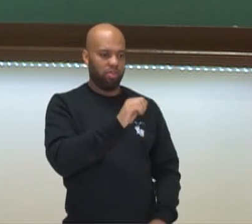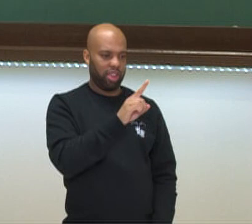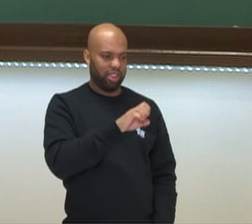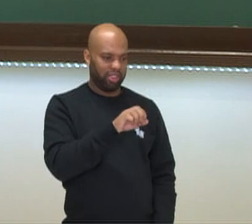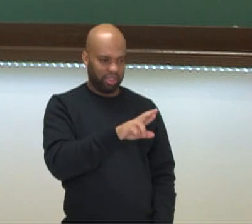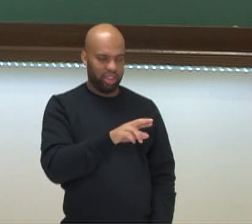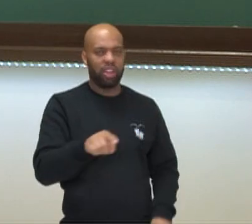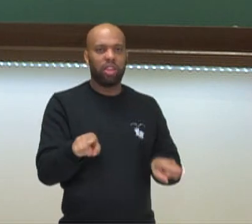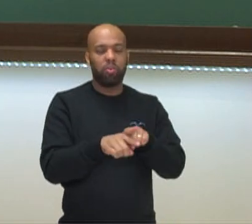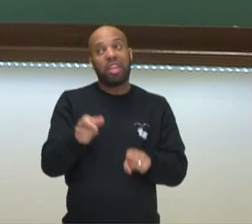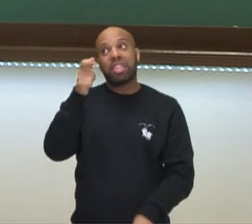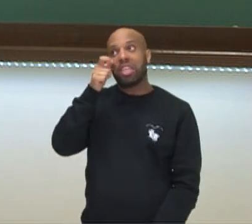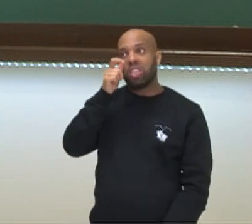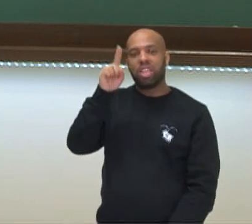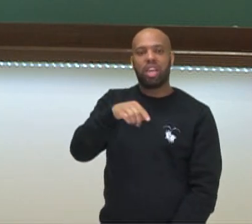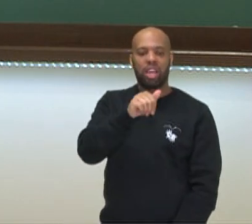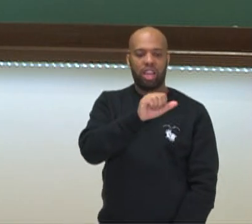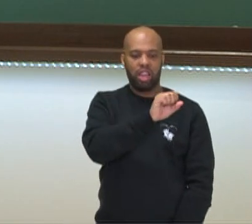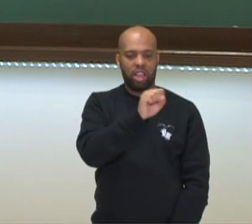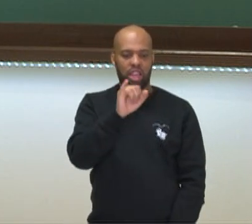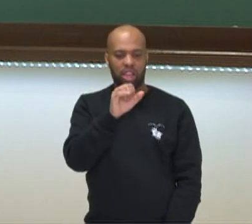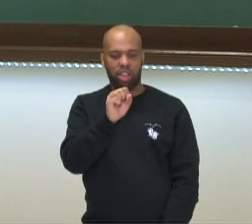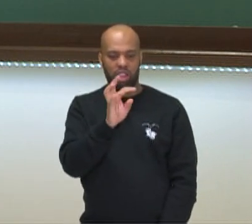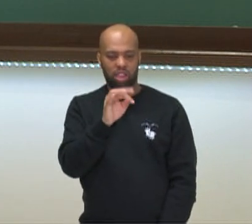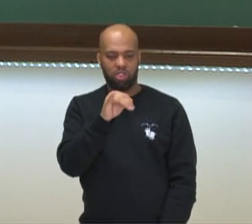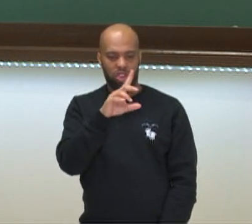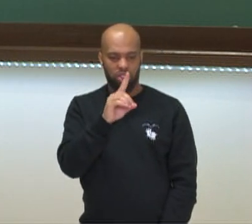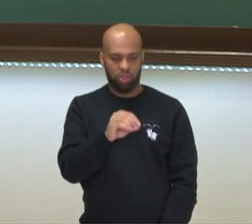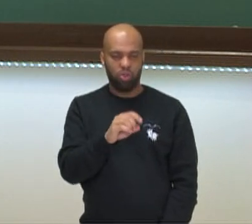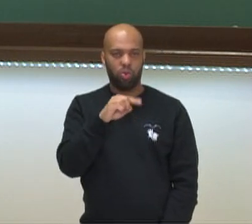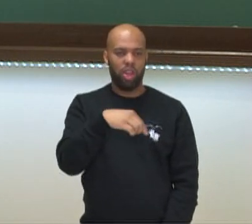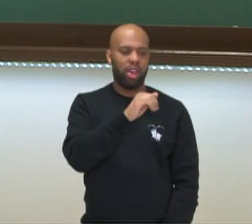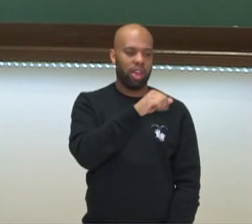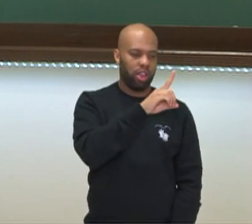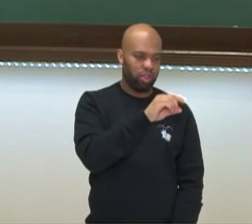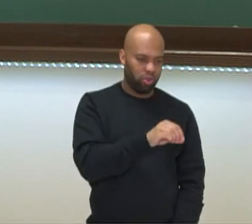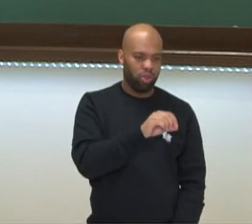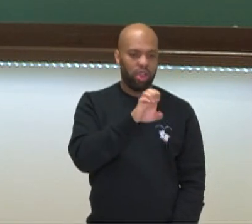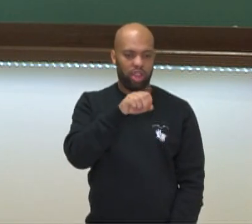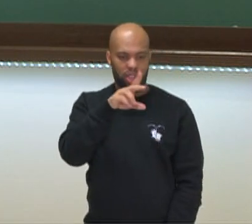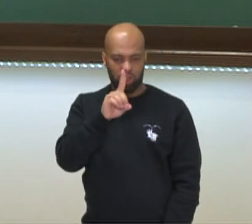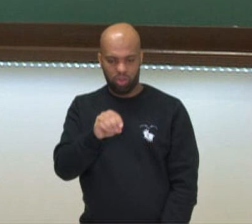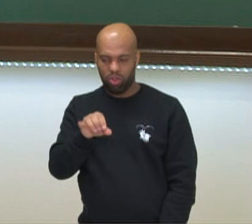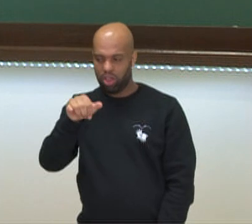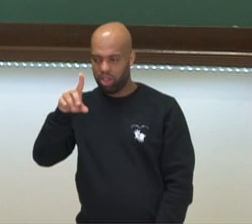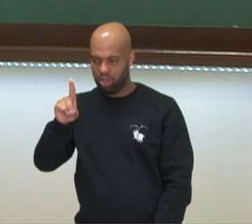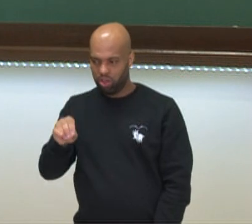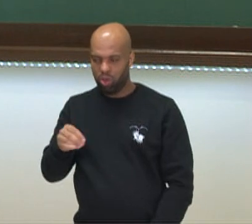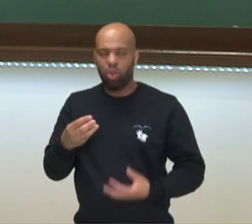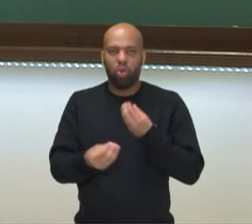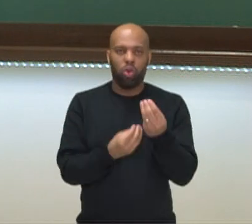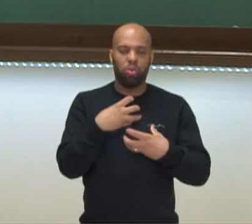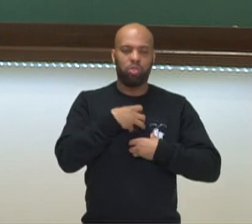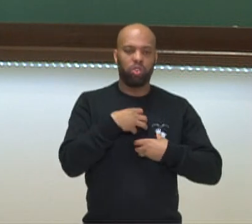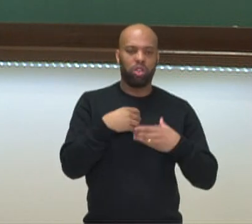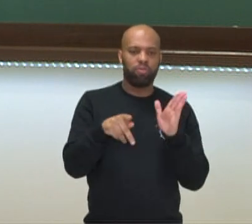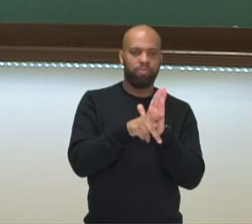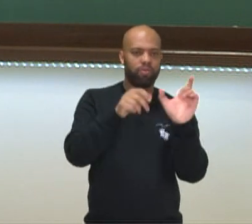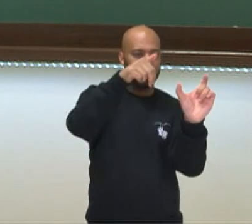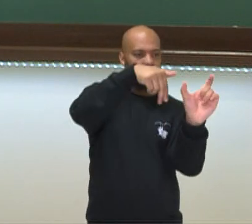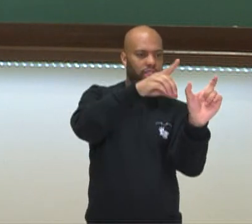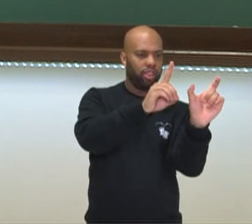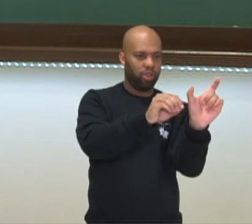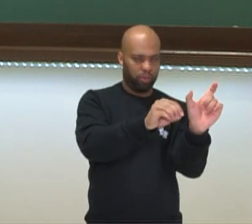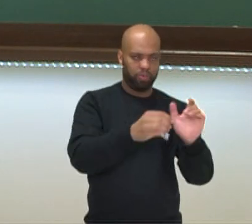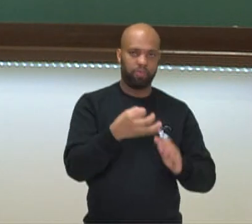estou assistindo. Então, terminou em indo, né? Então, ando, endo, indo é como se termina aí as formas